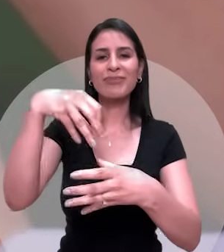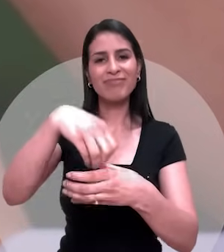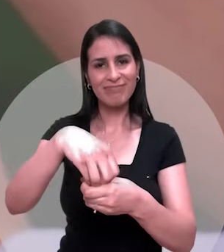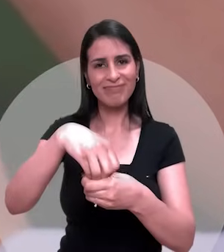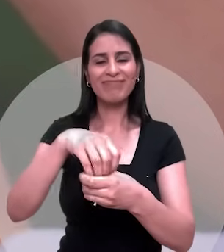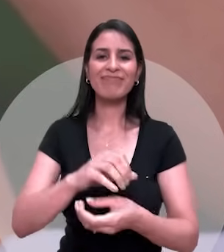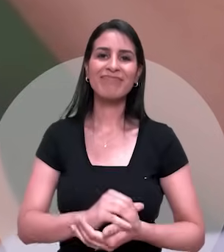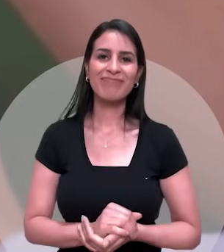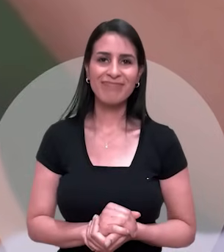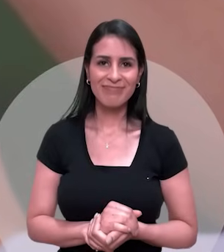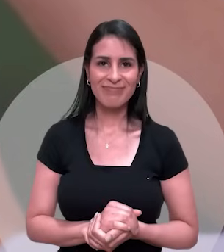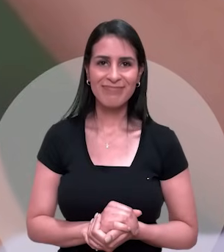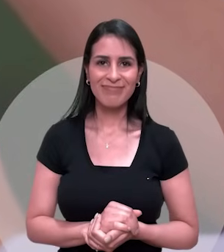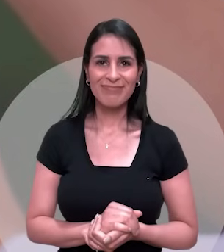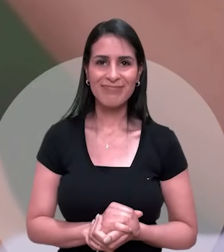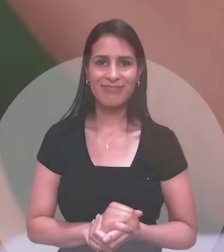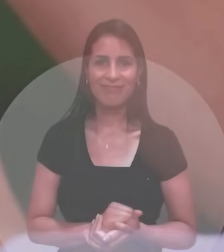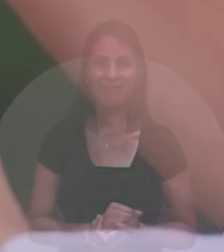doadoras.